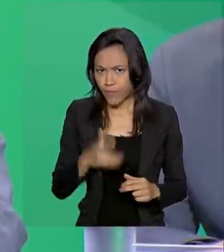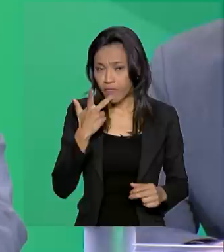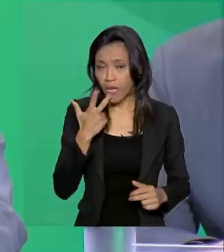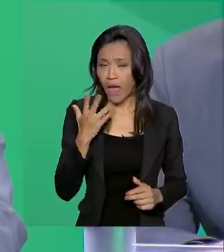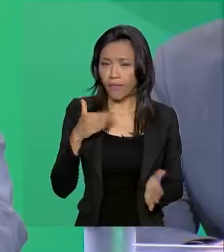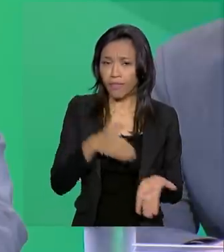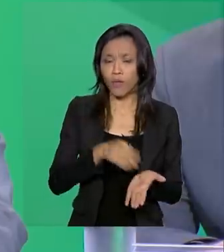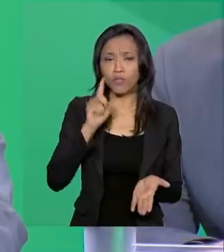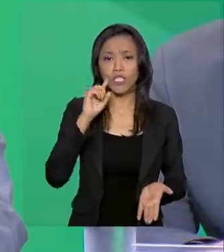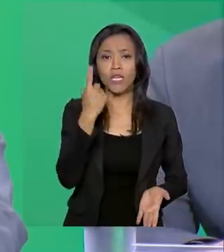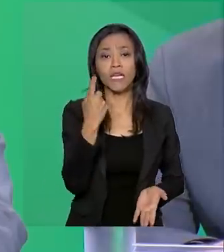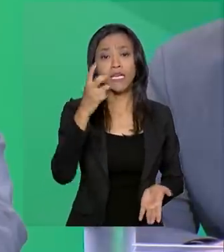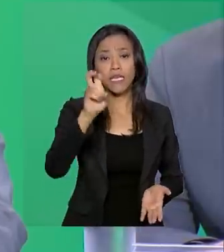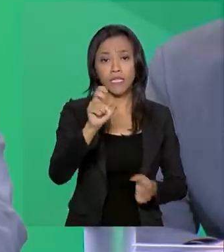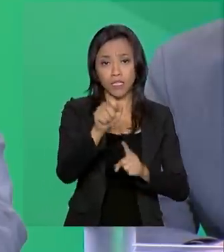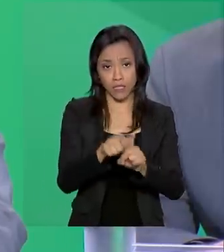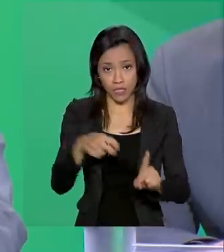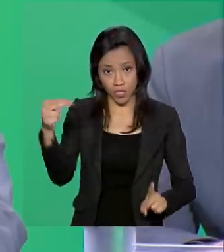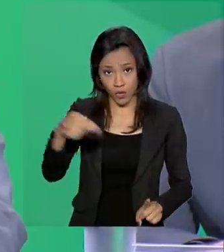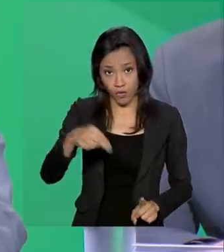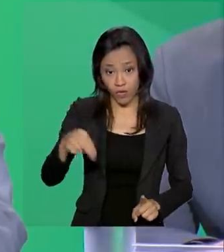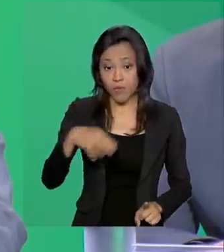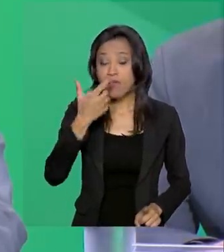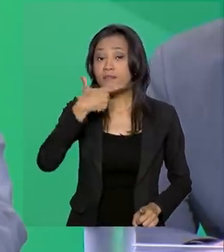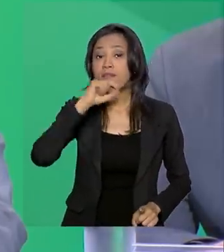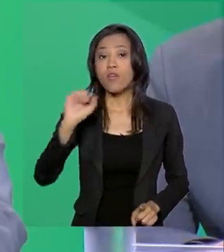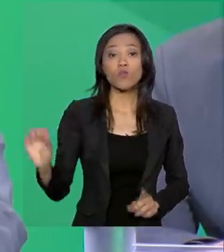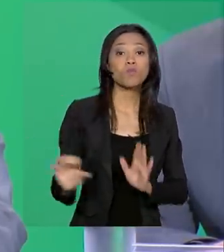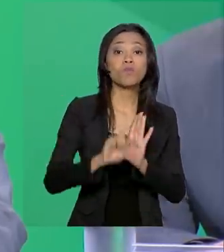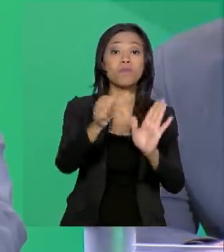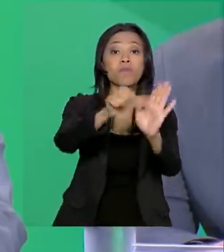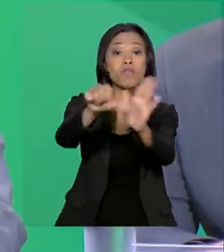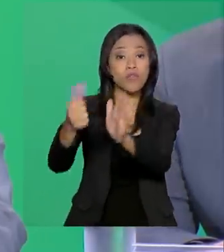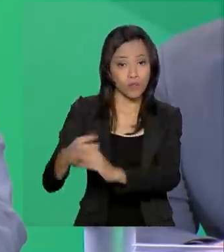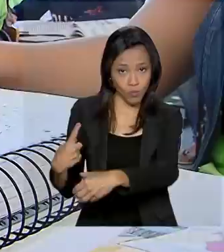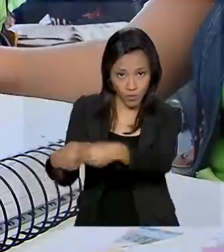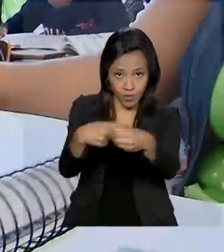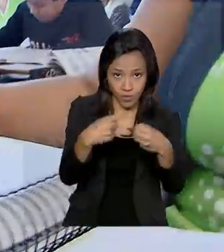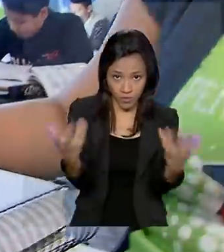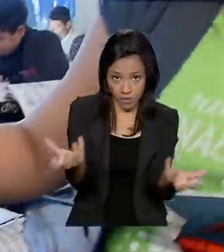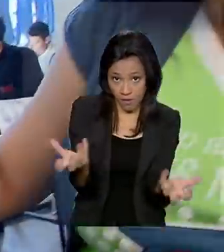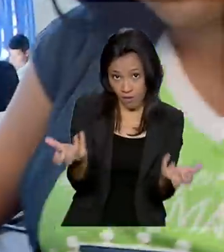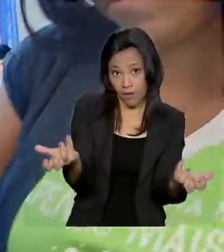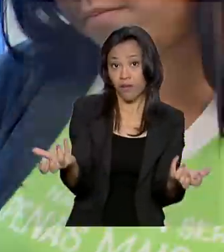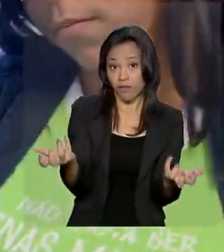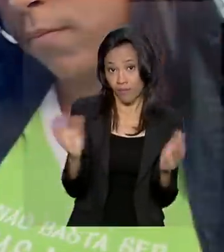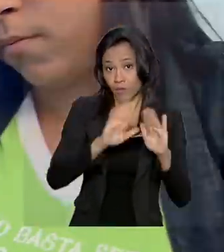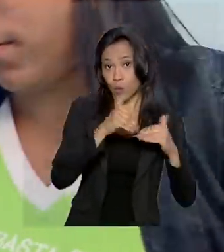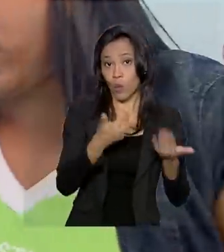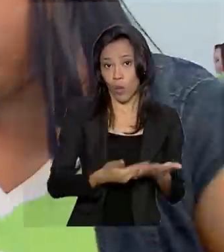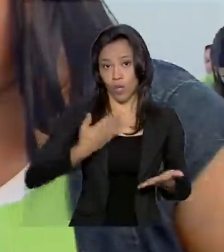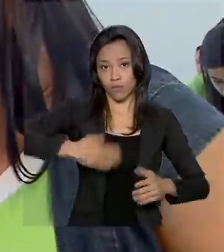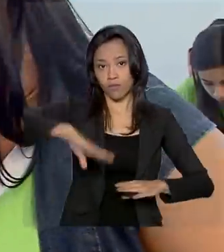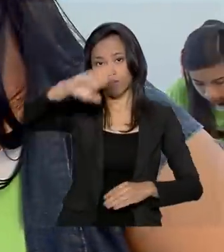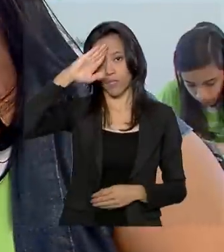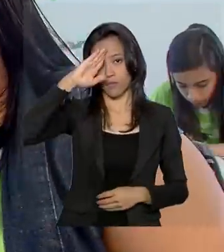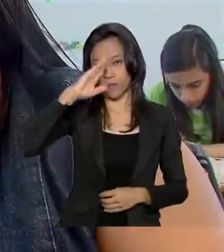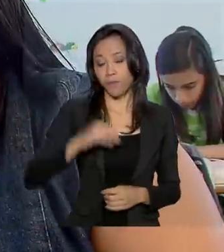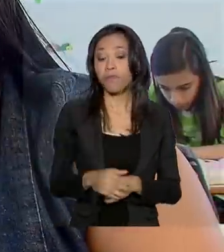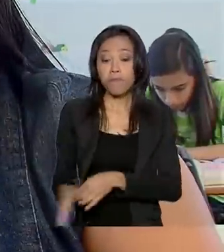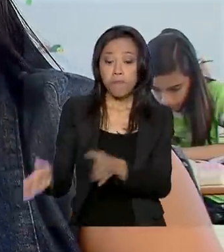novembro, divulgar quem são os primeiros municípios a receber as escolas cívico-militares. Agora caberá ao Ministério da Educação